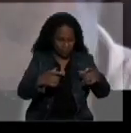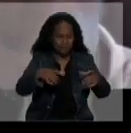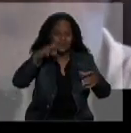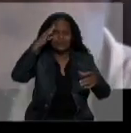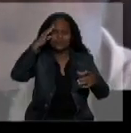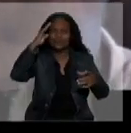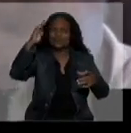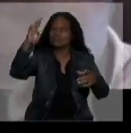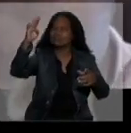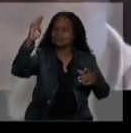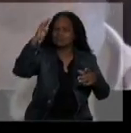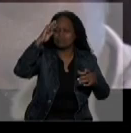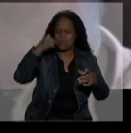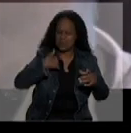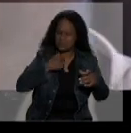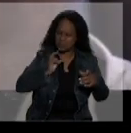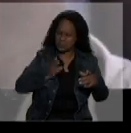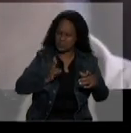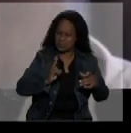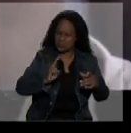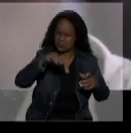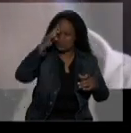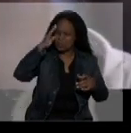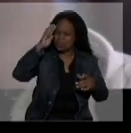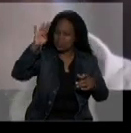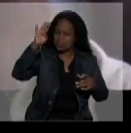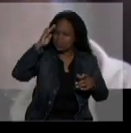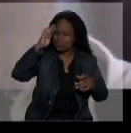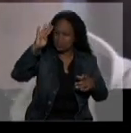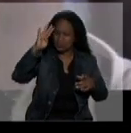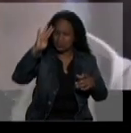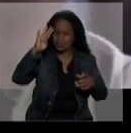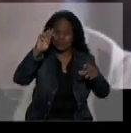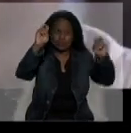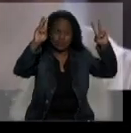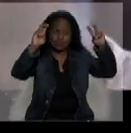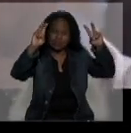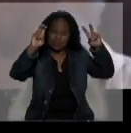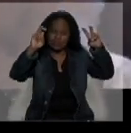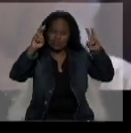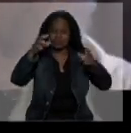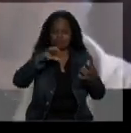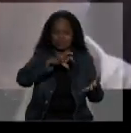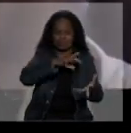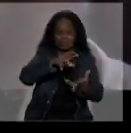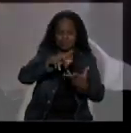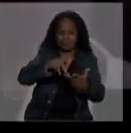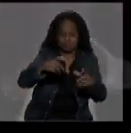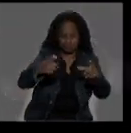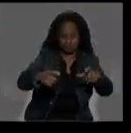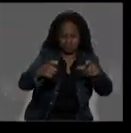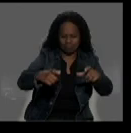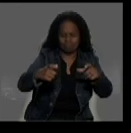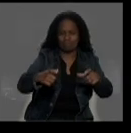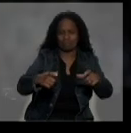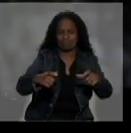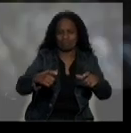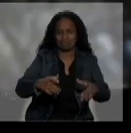É a terra. Eu sonho muito com a terra. O título da terra.